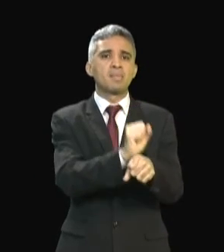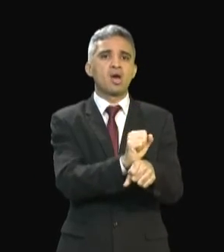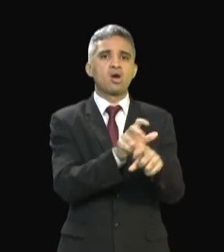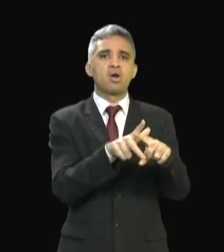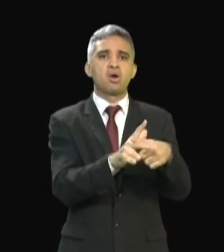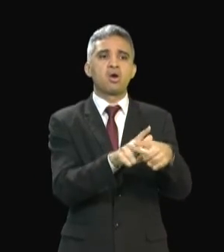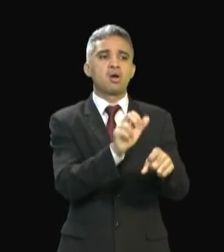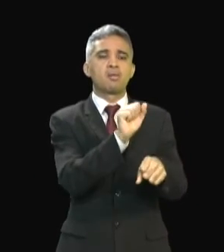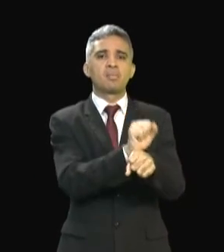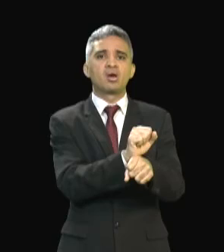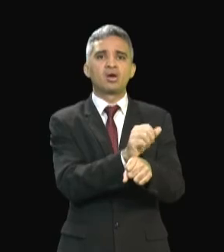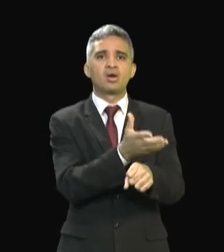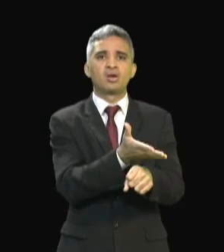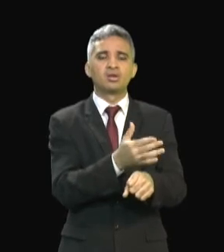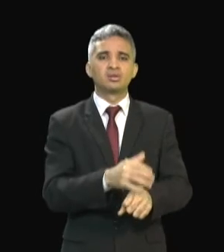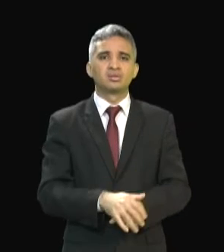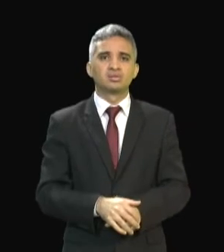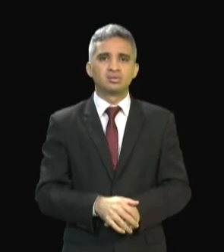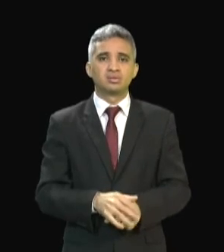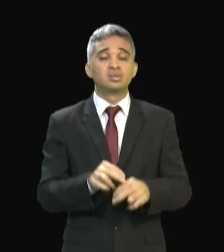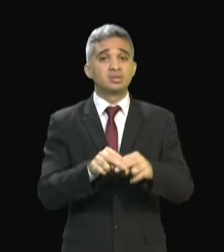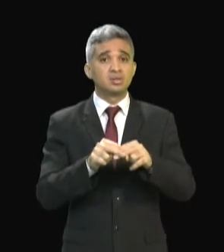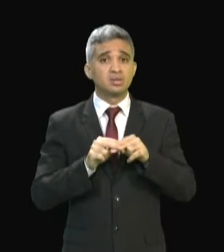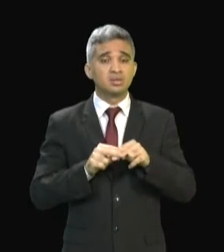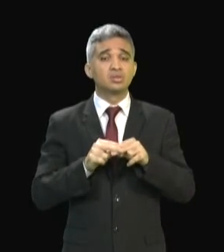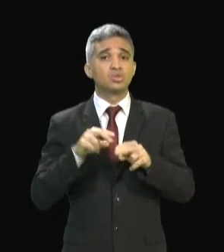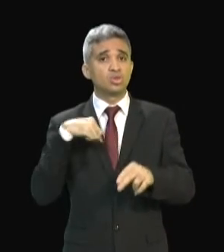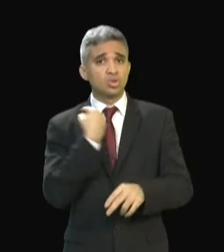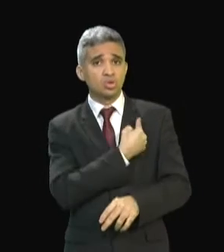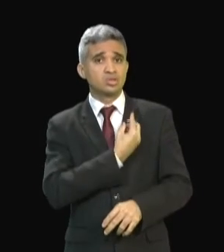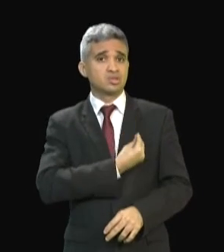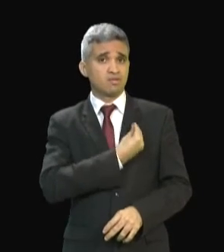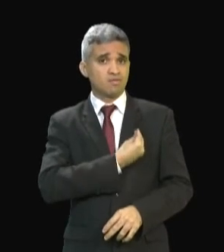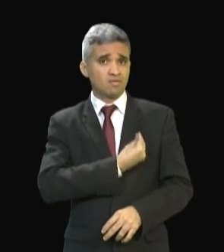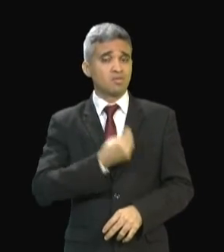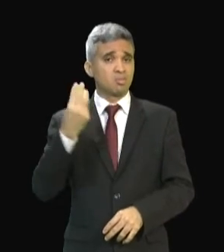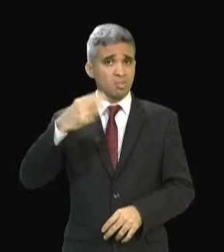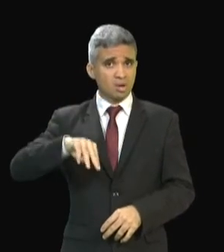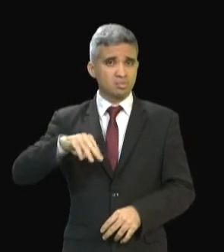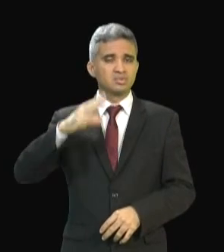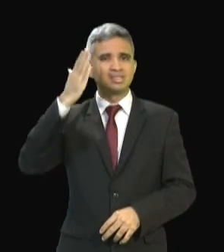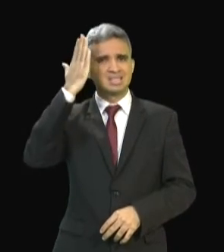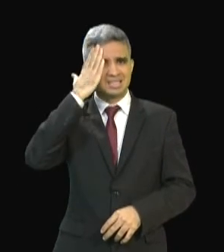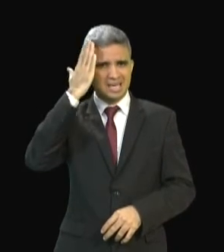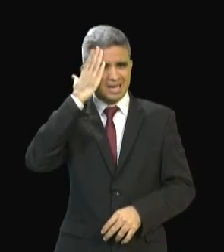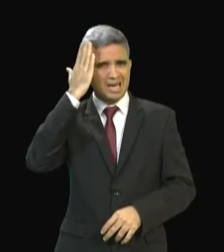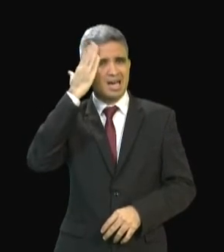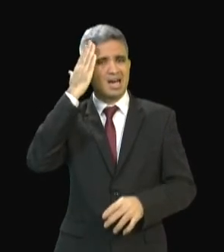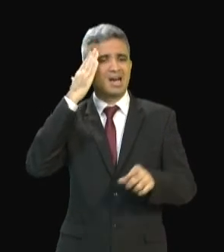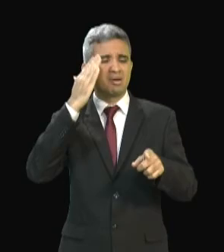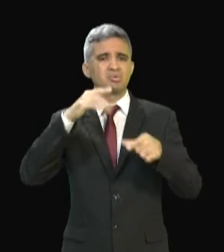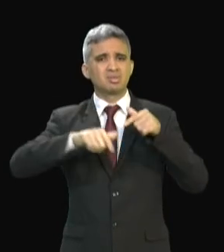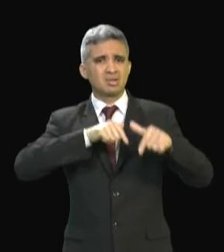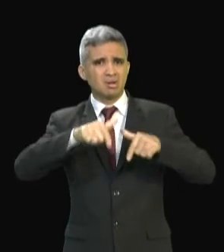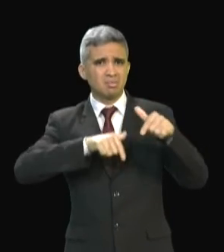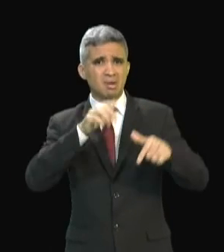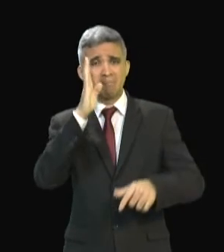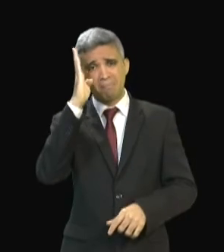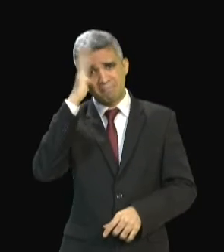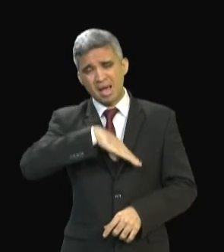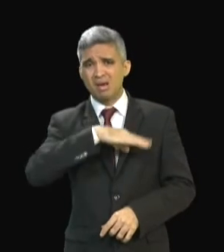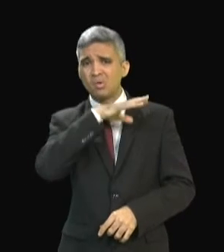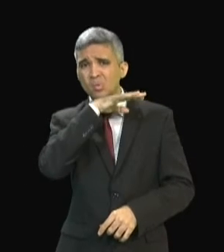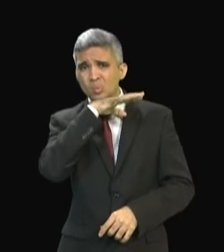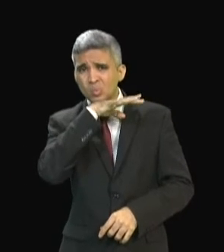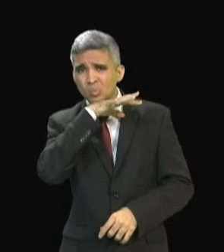Maranhão os maus serviços prestados por essas empresas. Não li o decreto, conheço ainda as bases